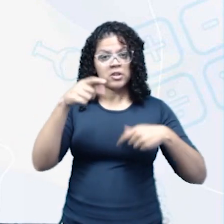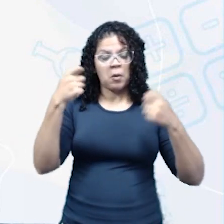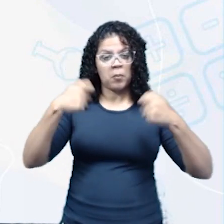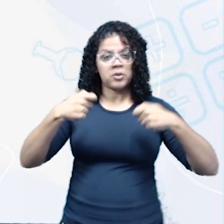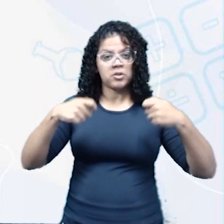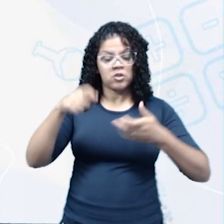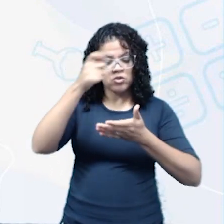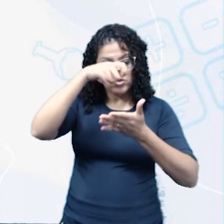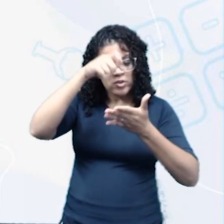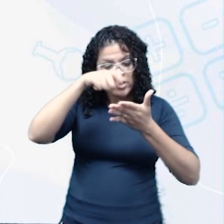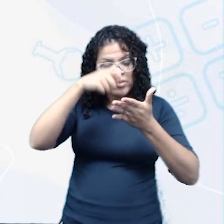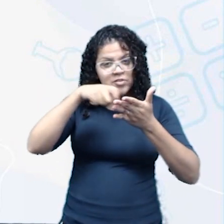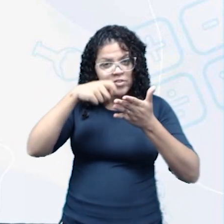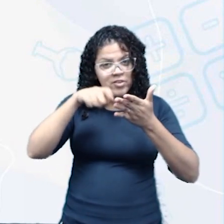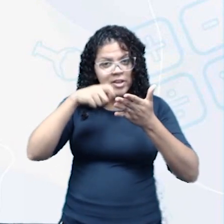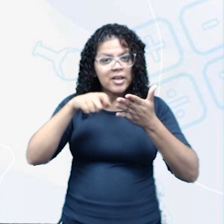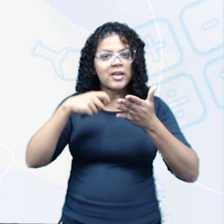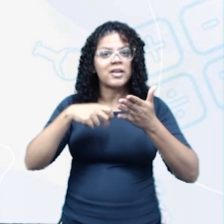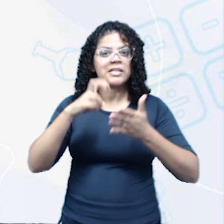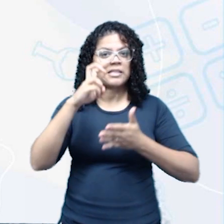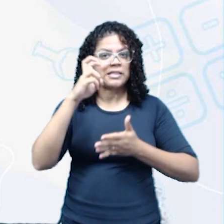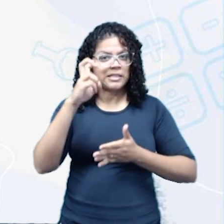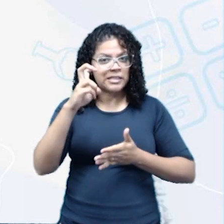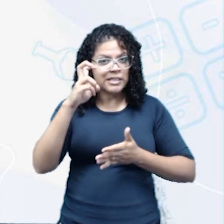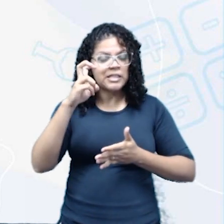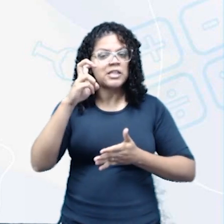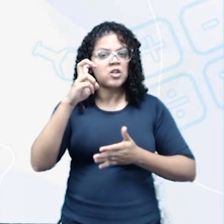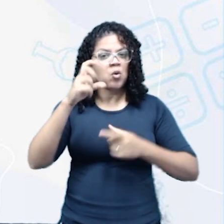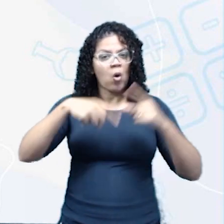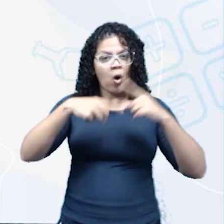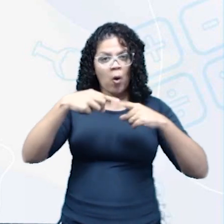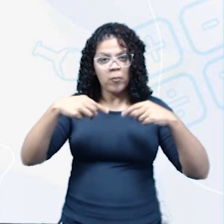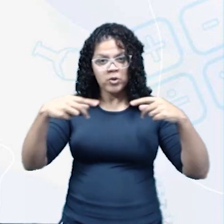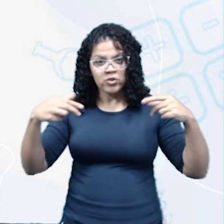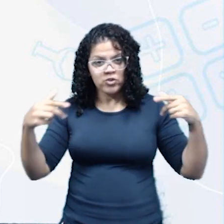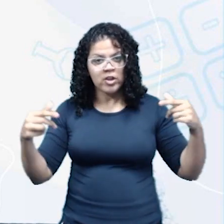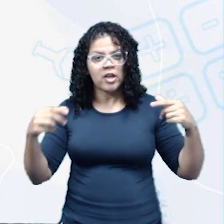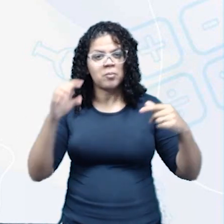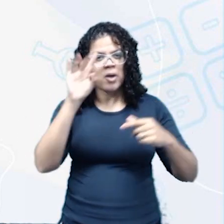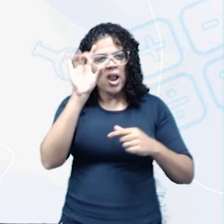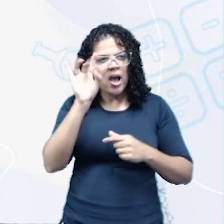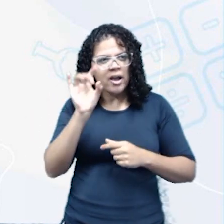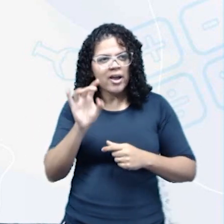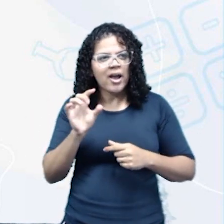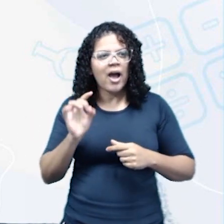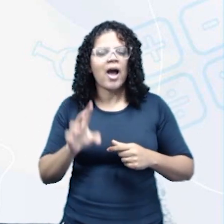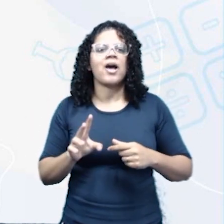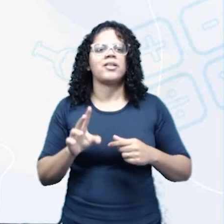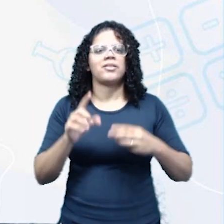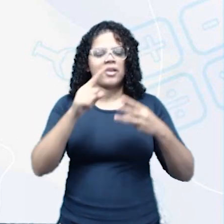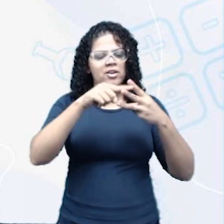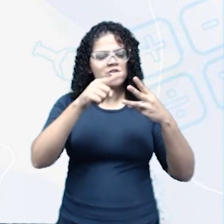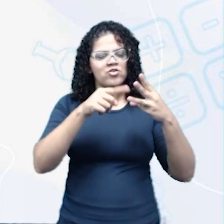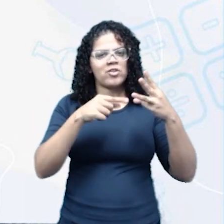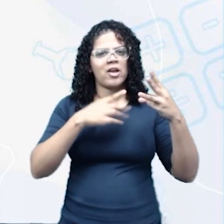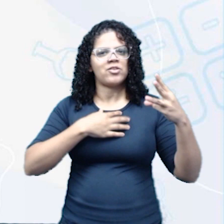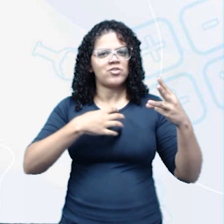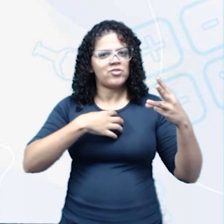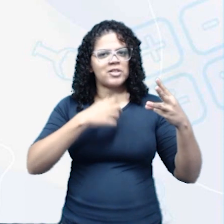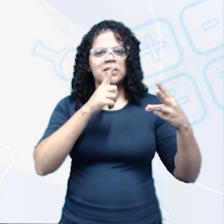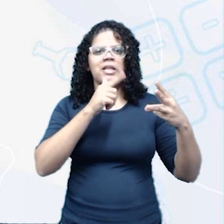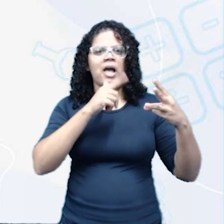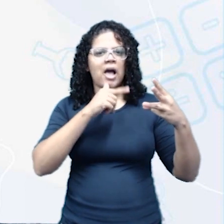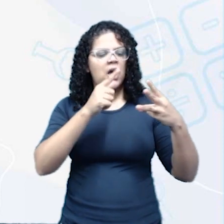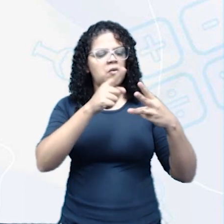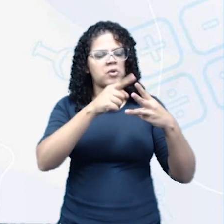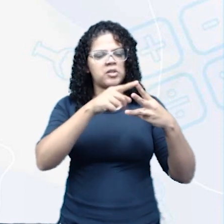o nome de 5 objetos ou substâncias para cada estado físico abaixo. 5 sólidos, 5 líquidos